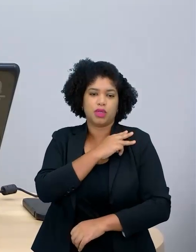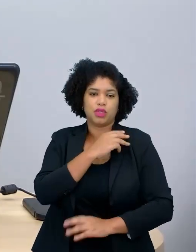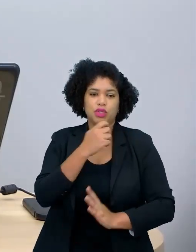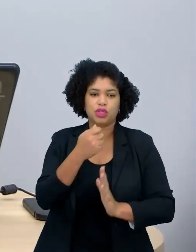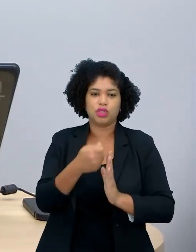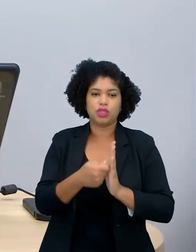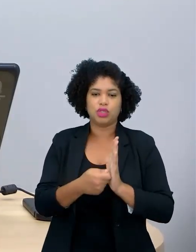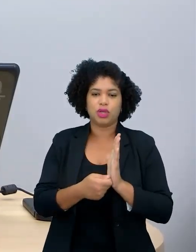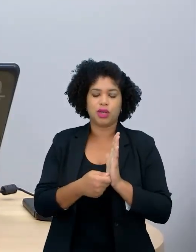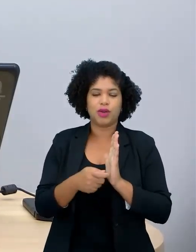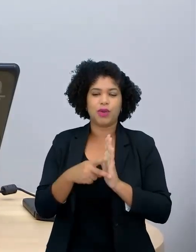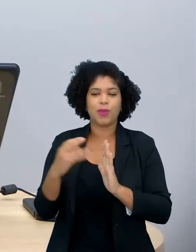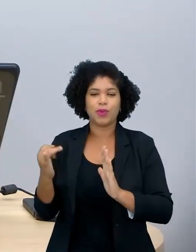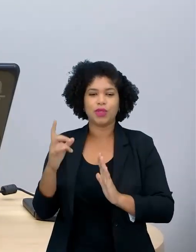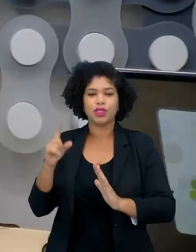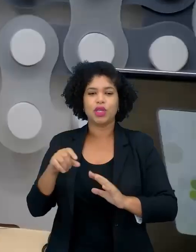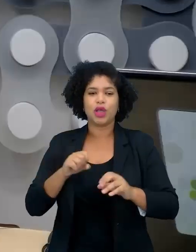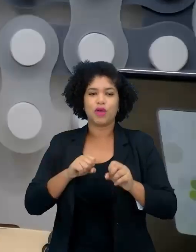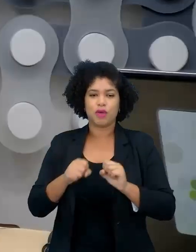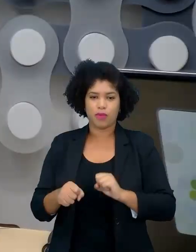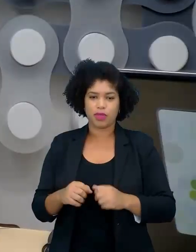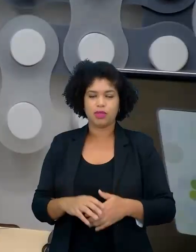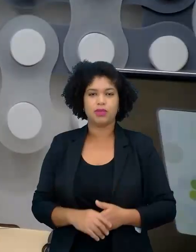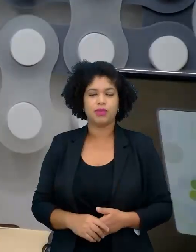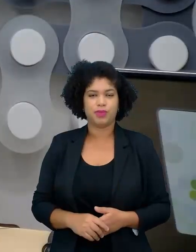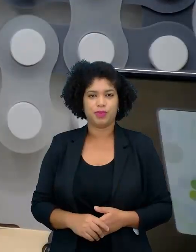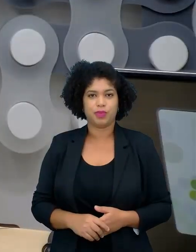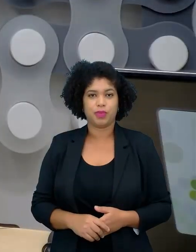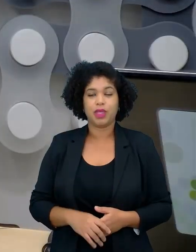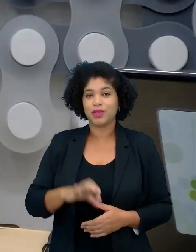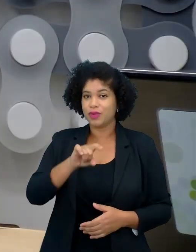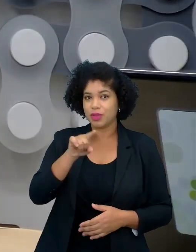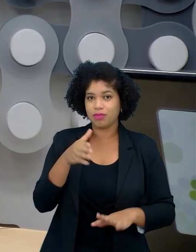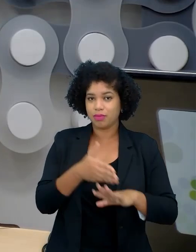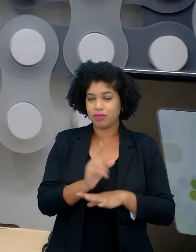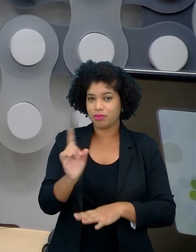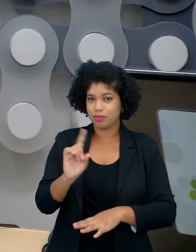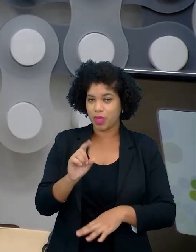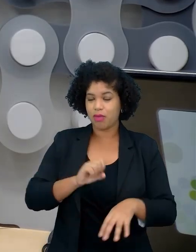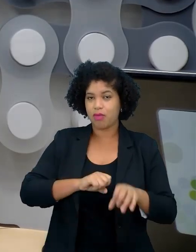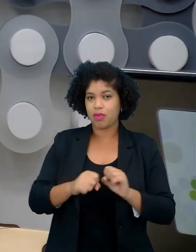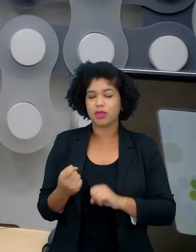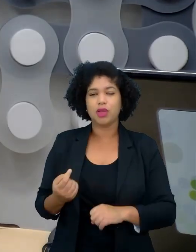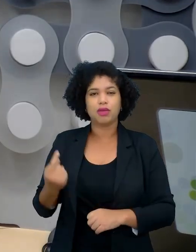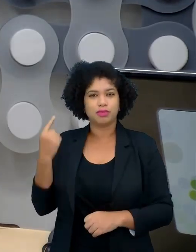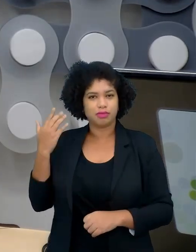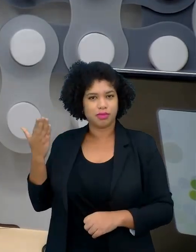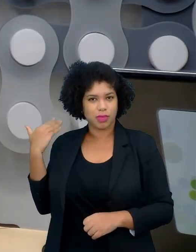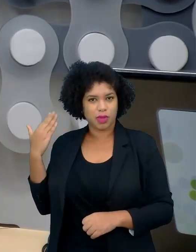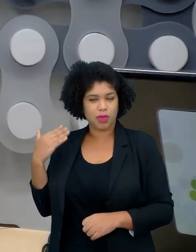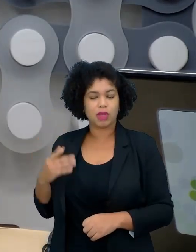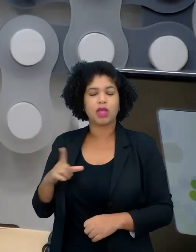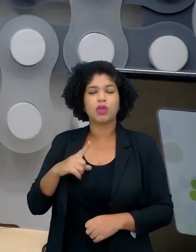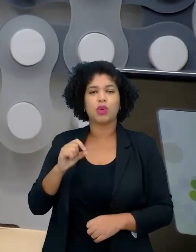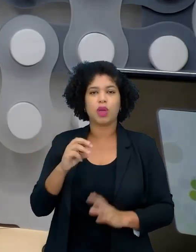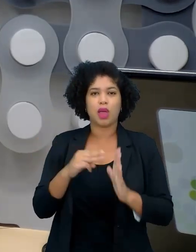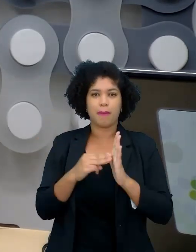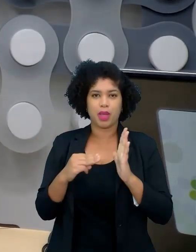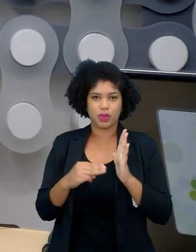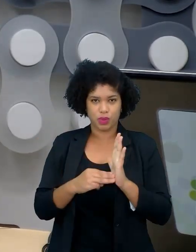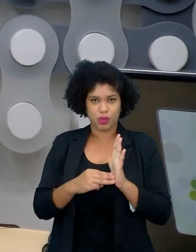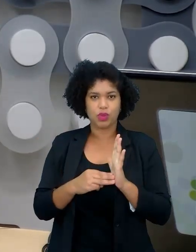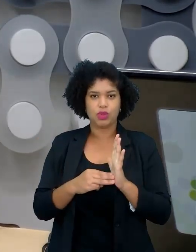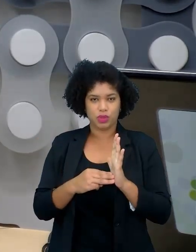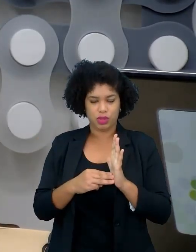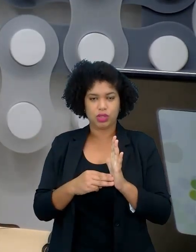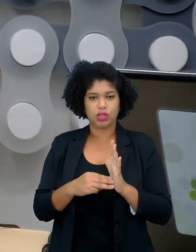aí nessas formações, né? Exatamente. Então, se caso você não participou da formação anterior, nós trouxemos aqui a metodologia, né,